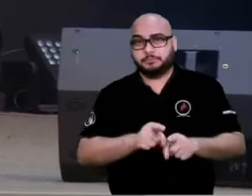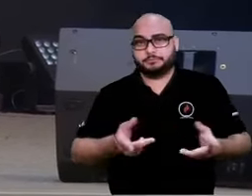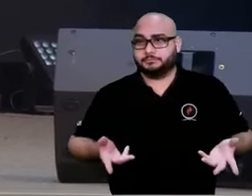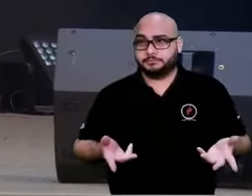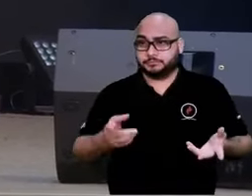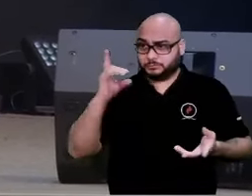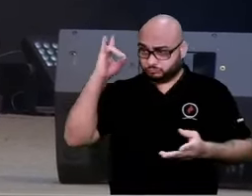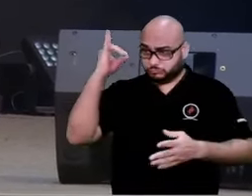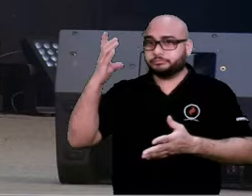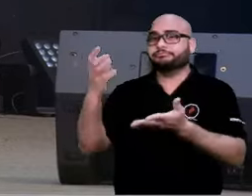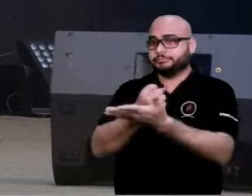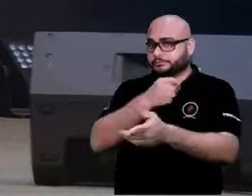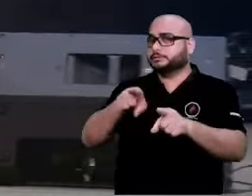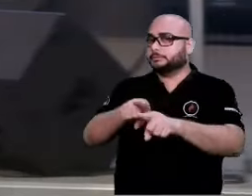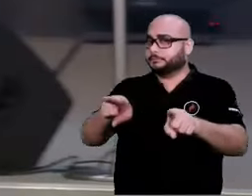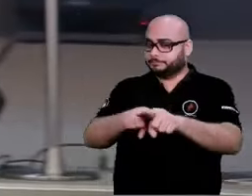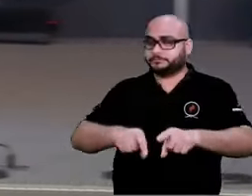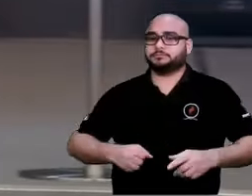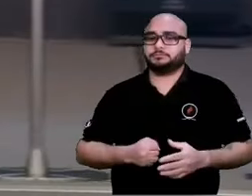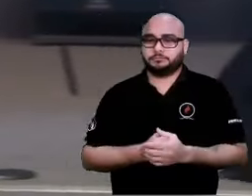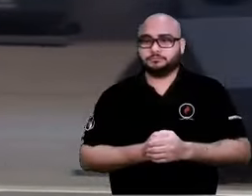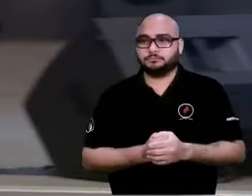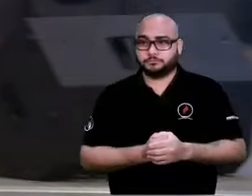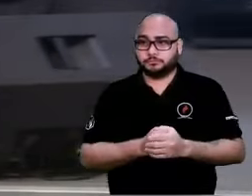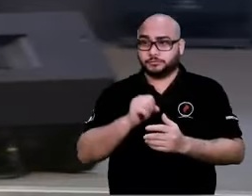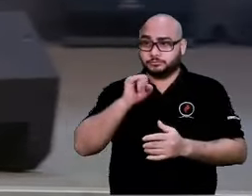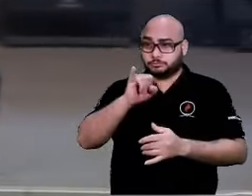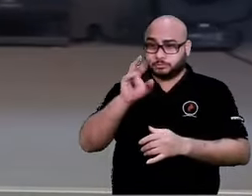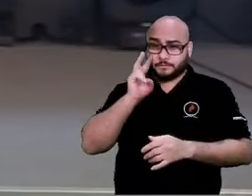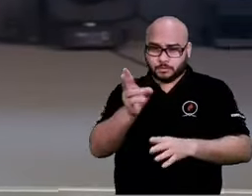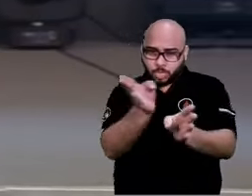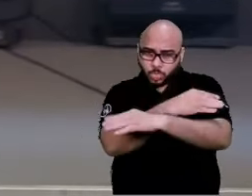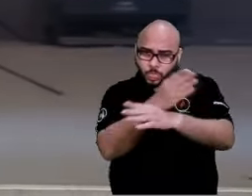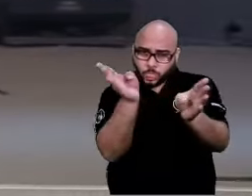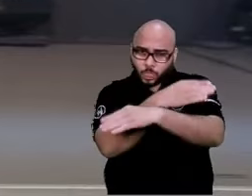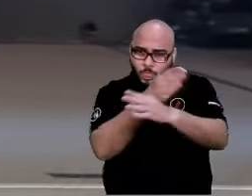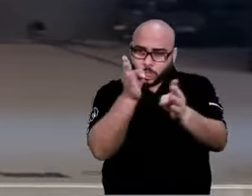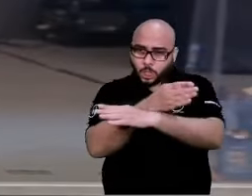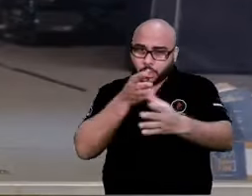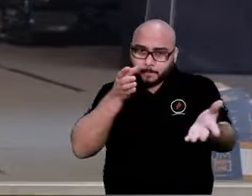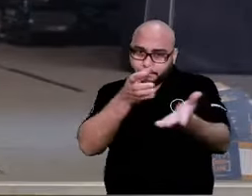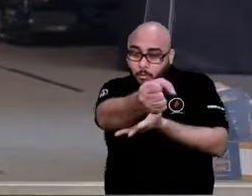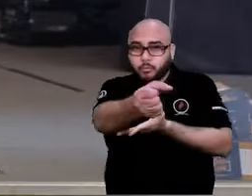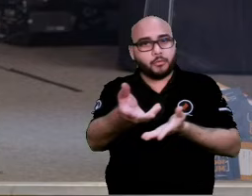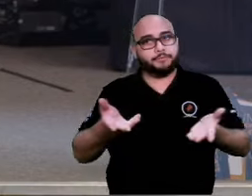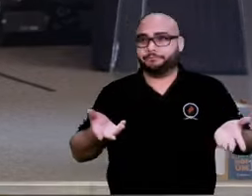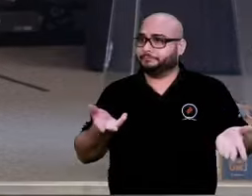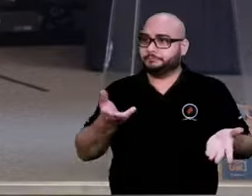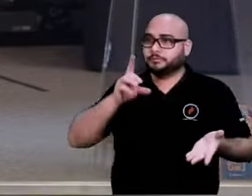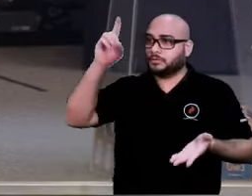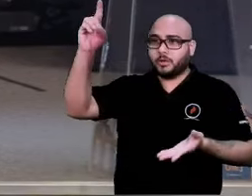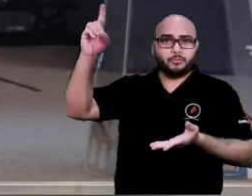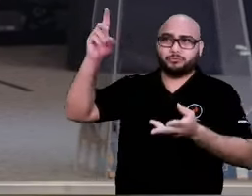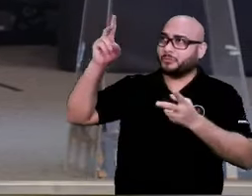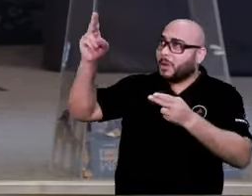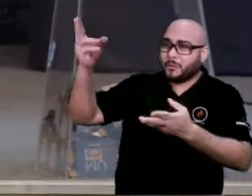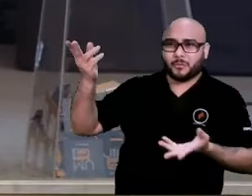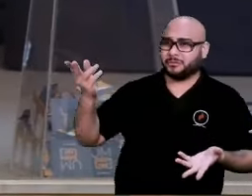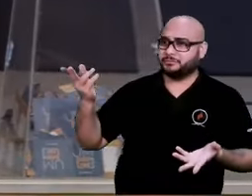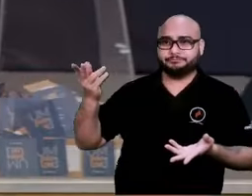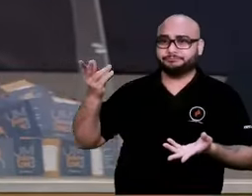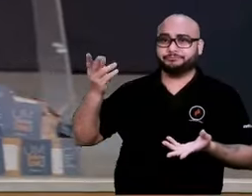vida, o inimigo está dizendo: olha eu indo lá para tomar aquilo que toma o tempo de Deus.